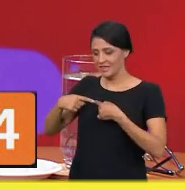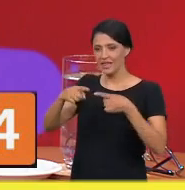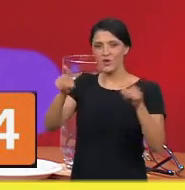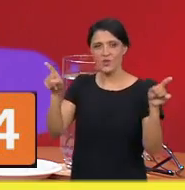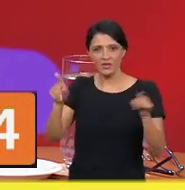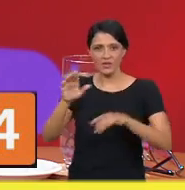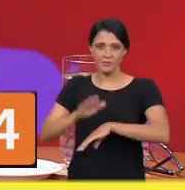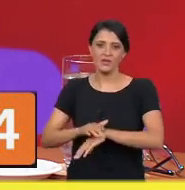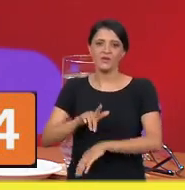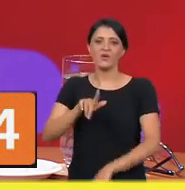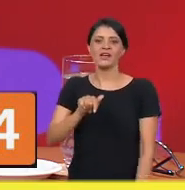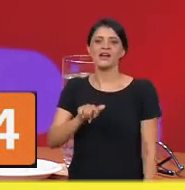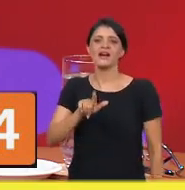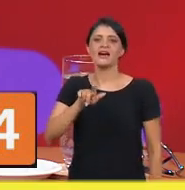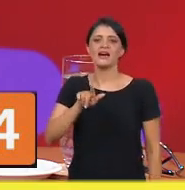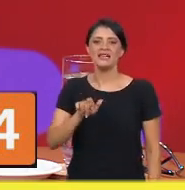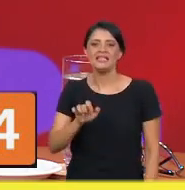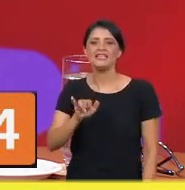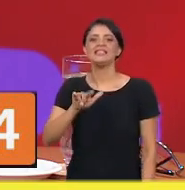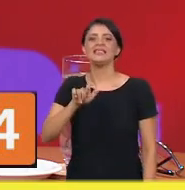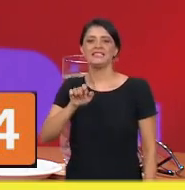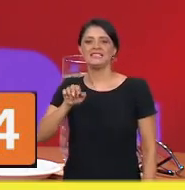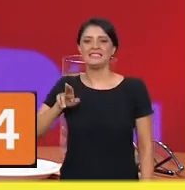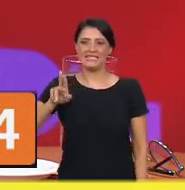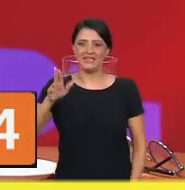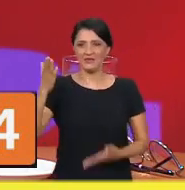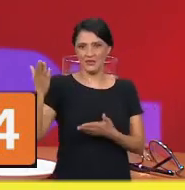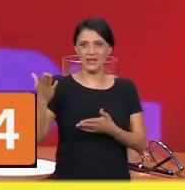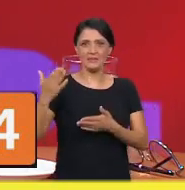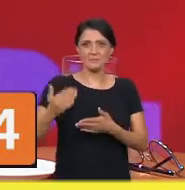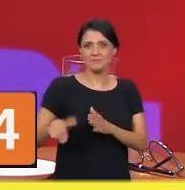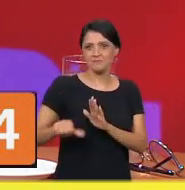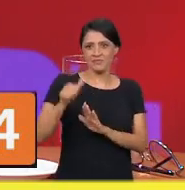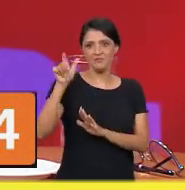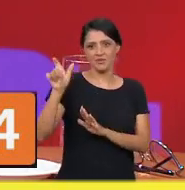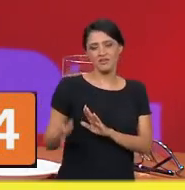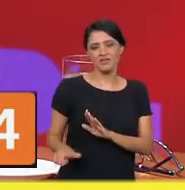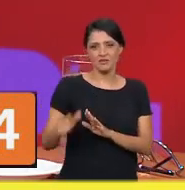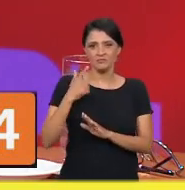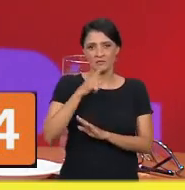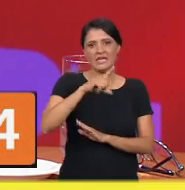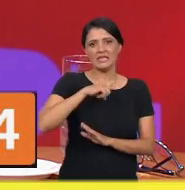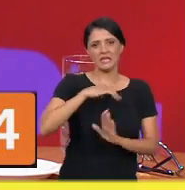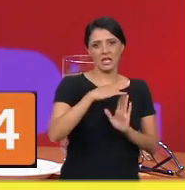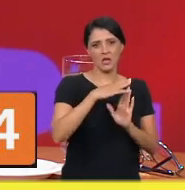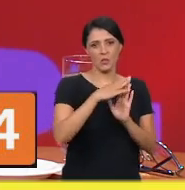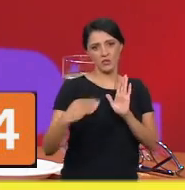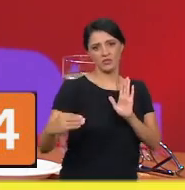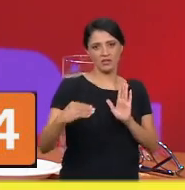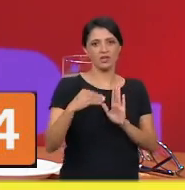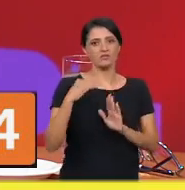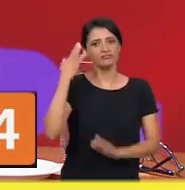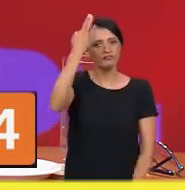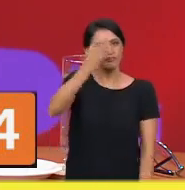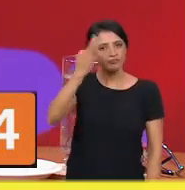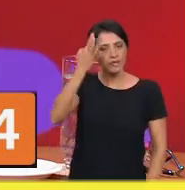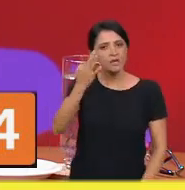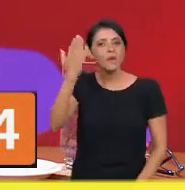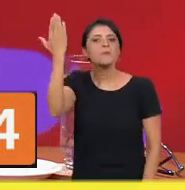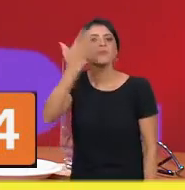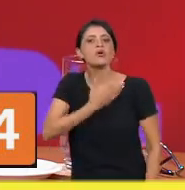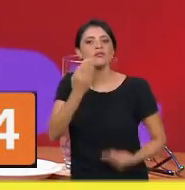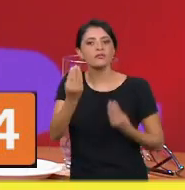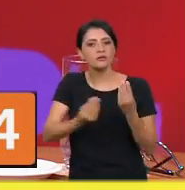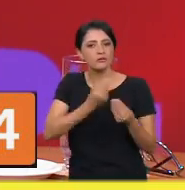realmente pelo Galileu. Né? O Galileu inaugurou essa forma de a gente tem um modelo teórico e a gente demonstra esse modelo